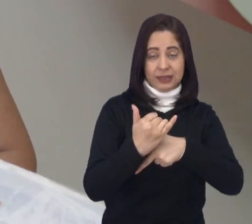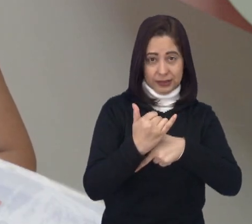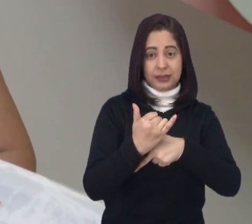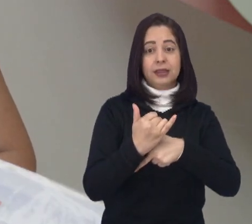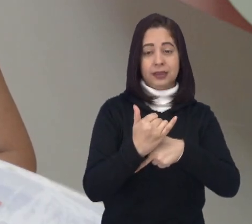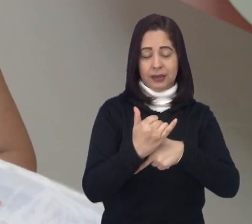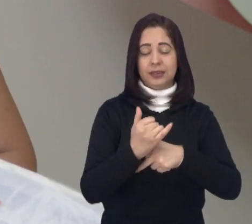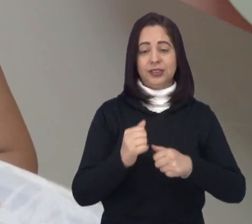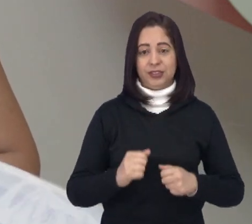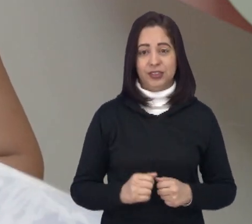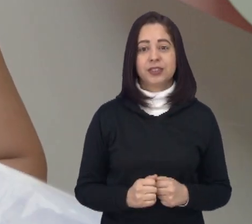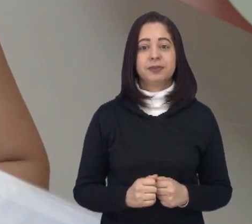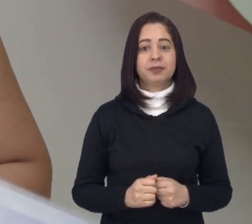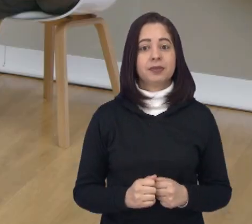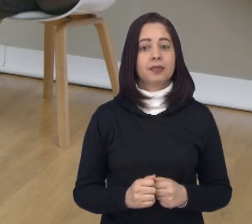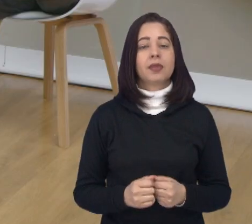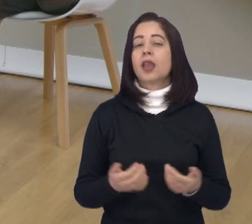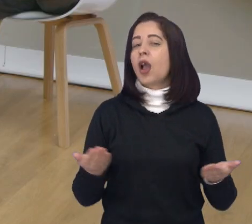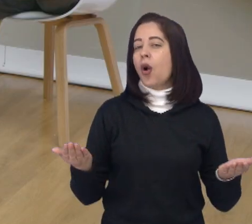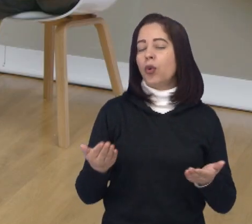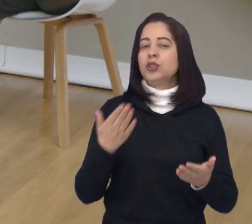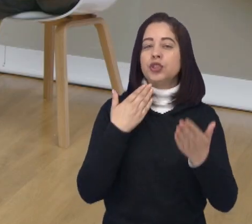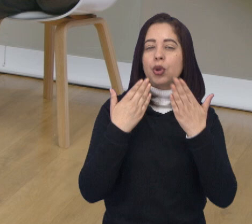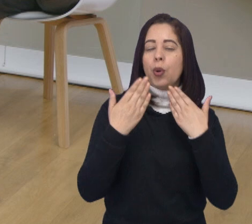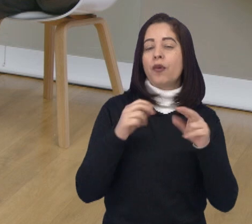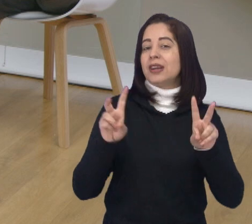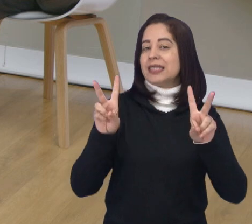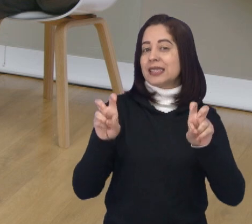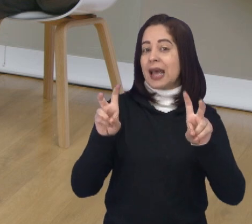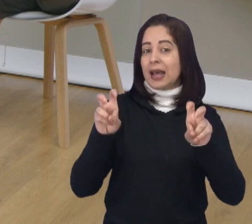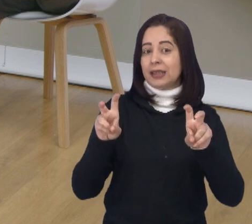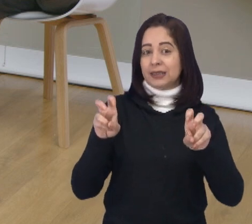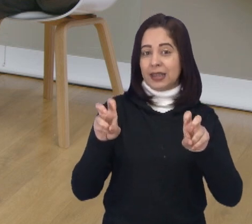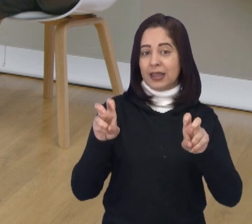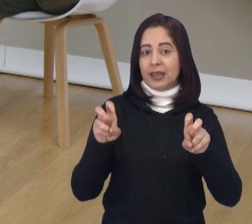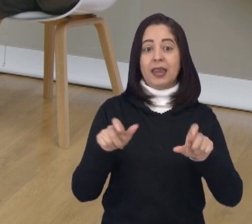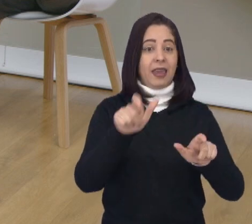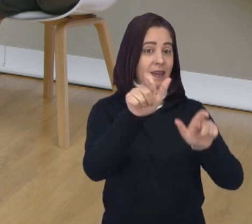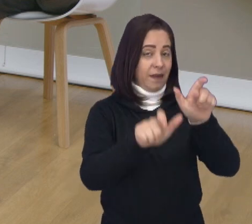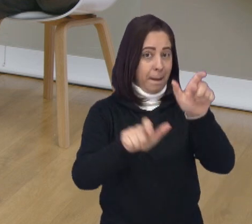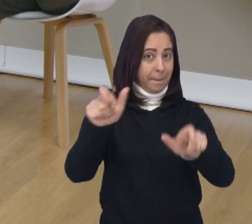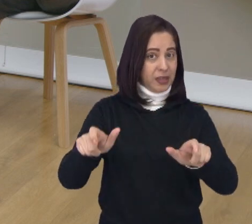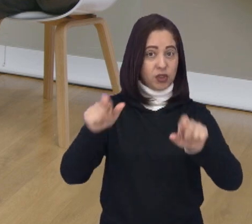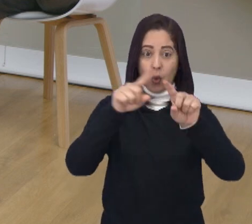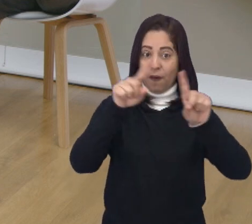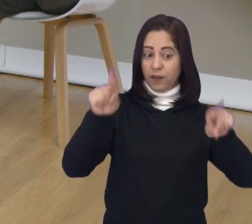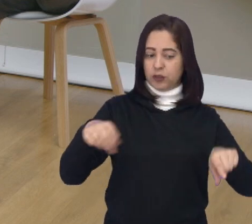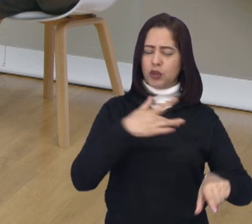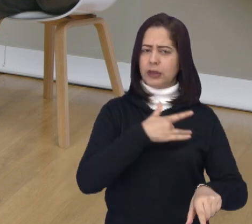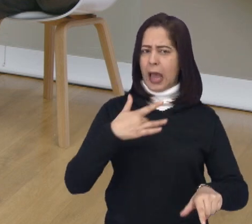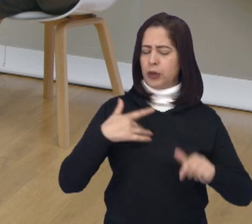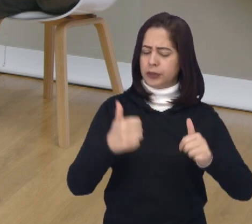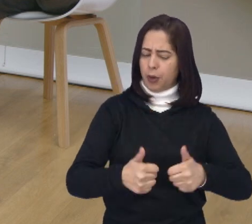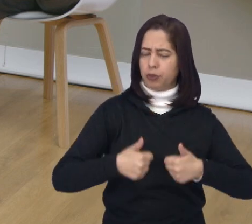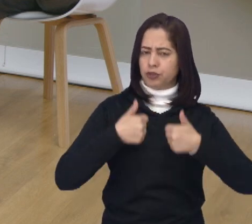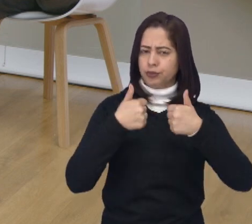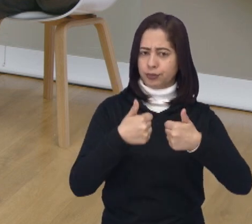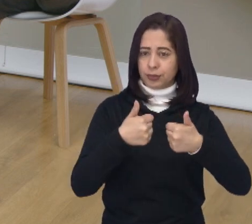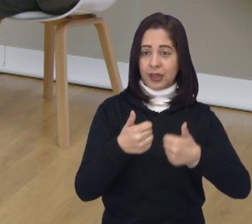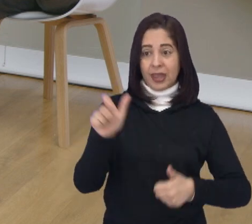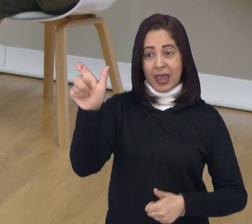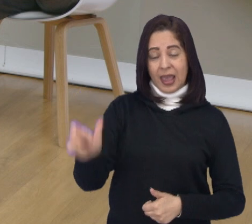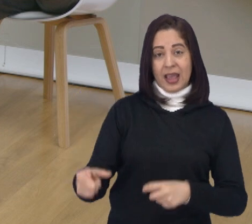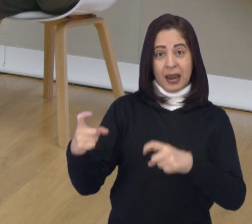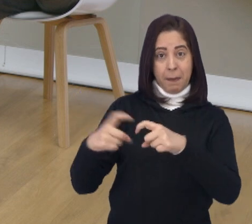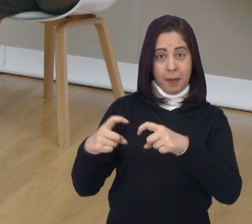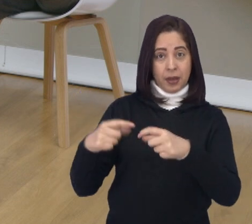inúmeros benefícios. E para falar sobre a saúde ocupacional, o De Bem com Você de hoje recebe o médico